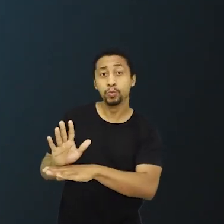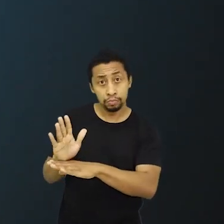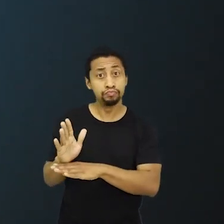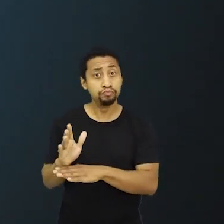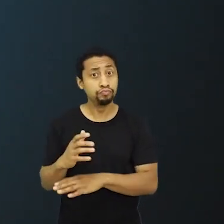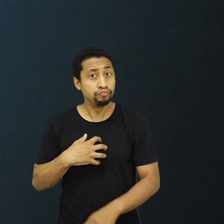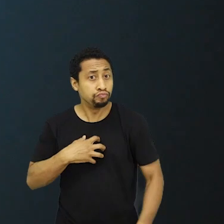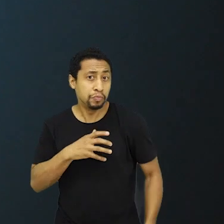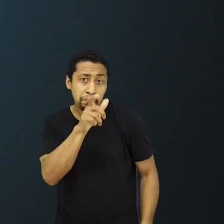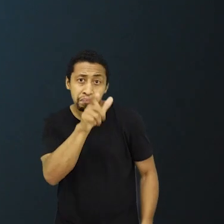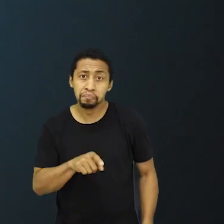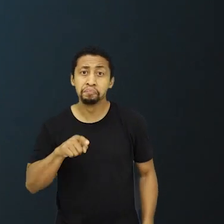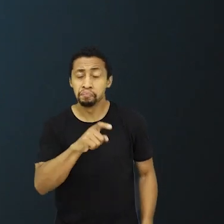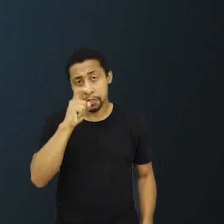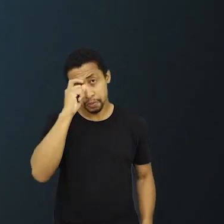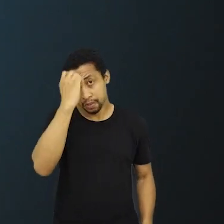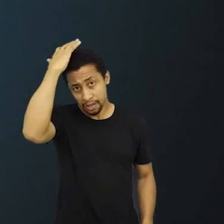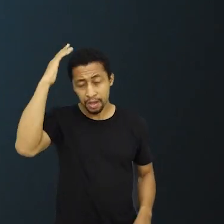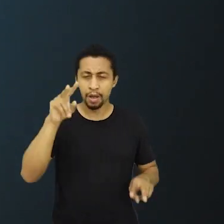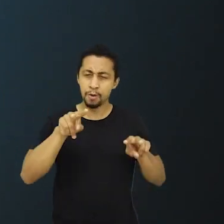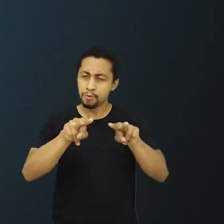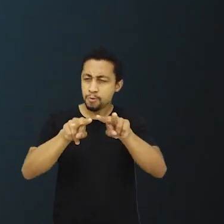tinha um jeito de olhar o mundo,